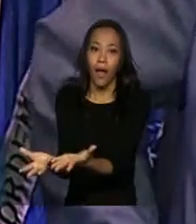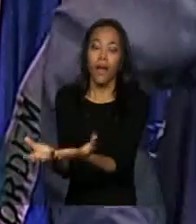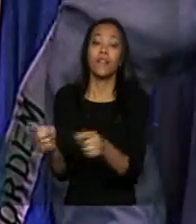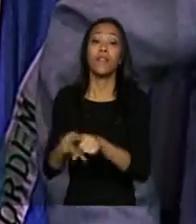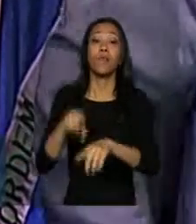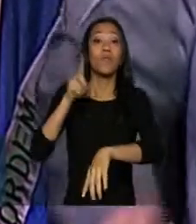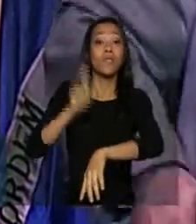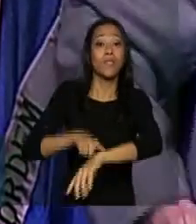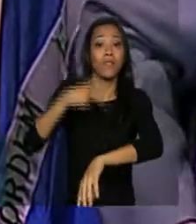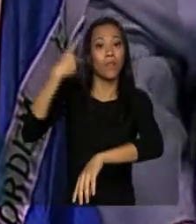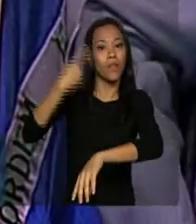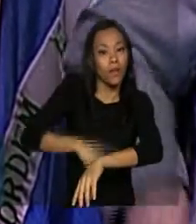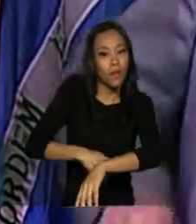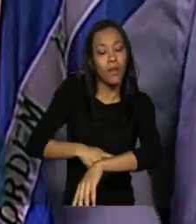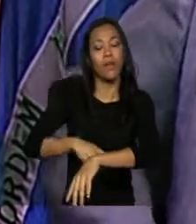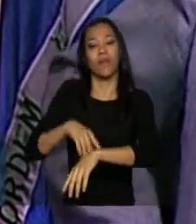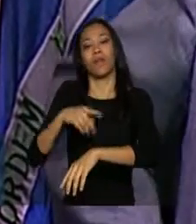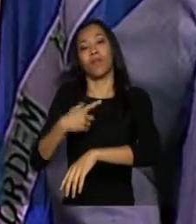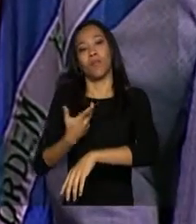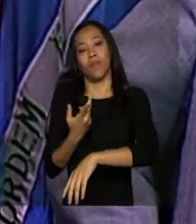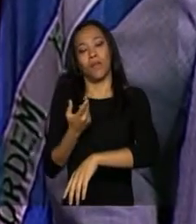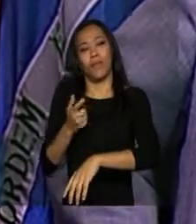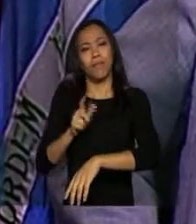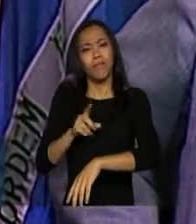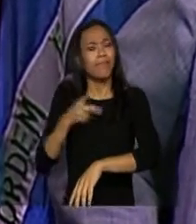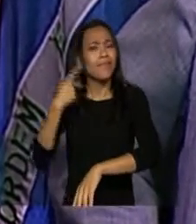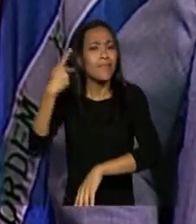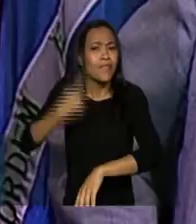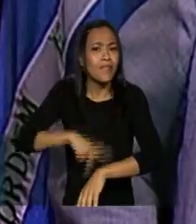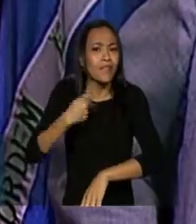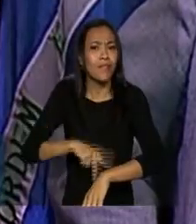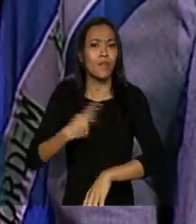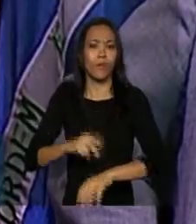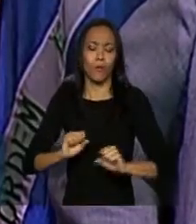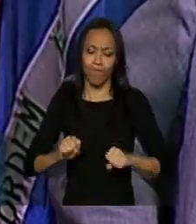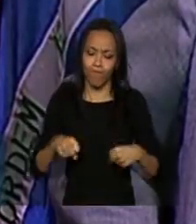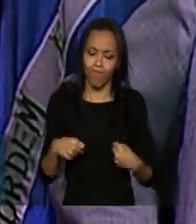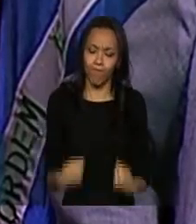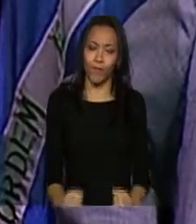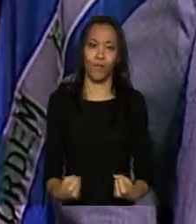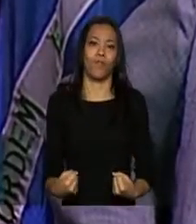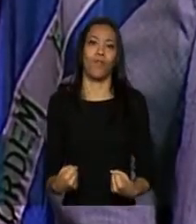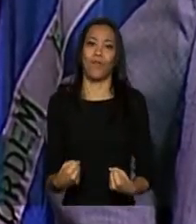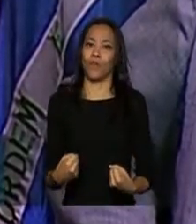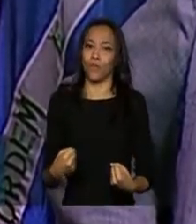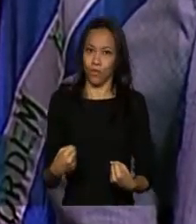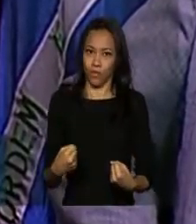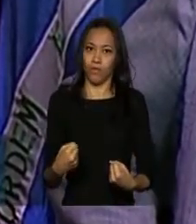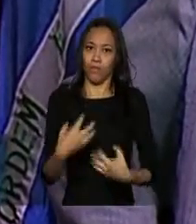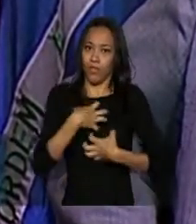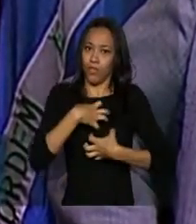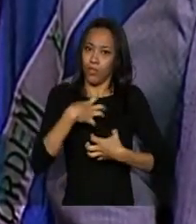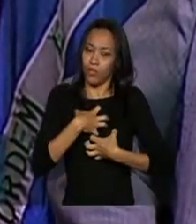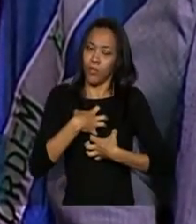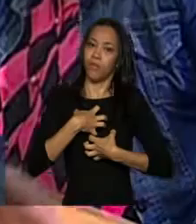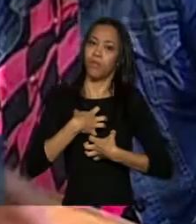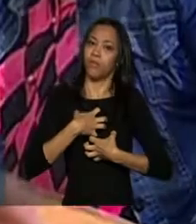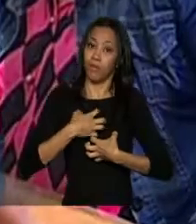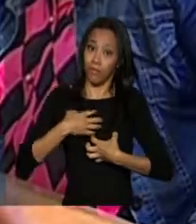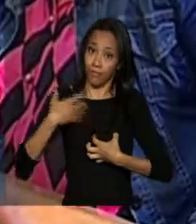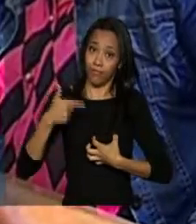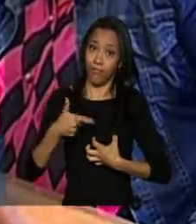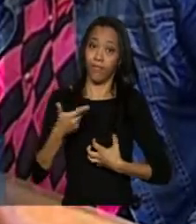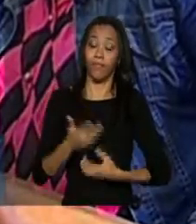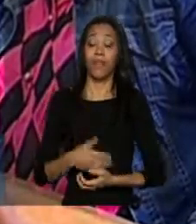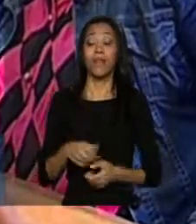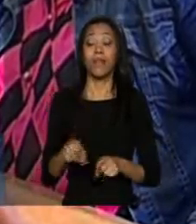tempo, parte da sua maternidade, parte do seu investimento pessoal, emocional, nesse processo.